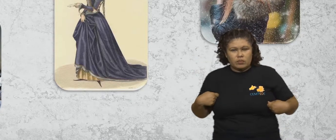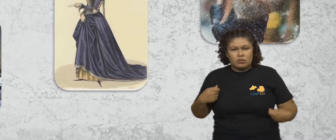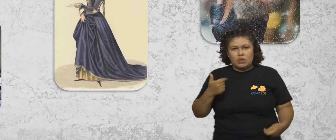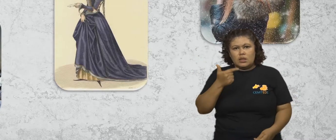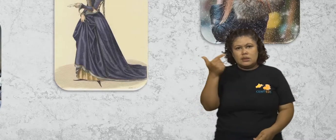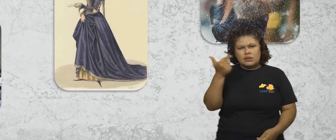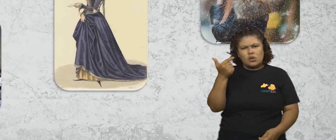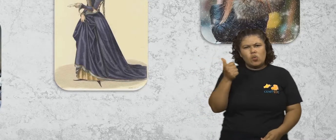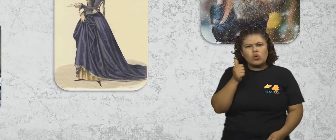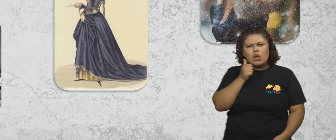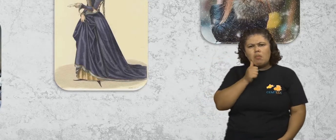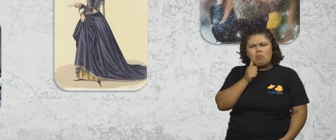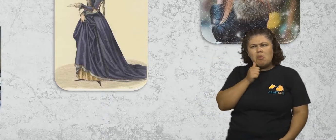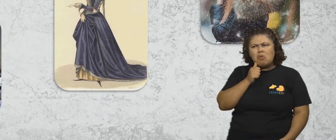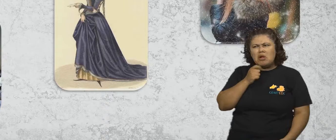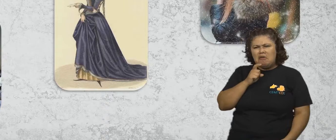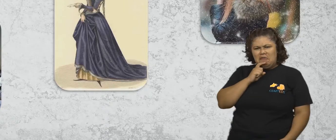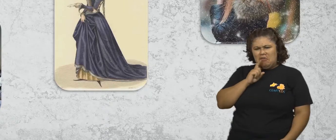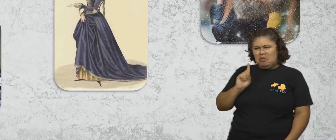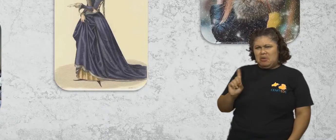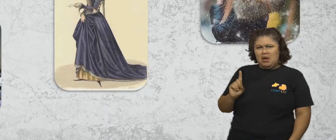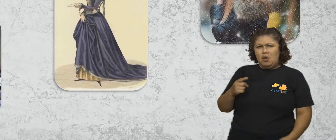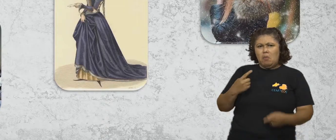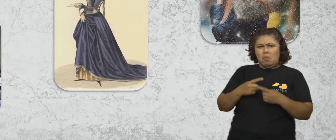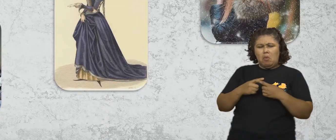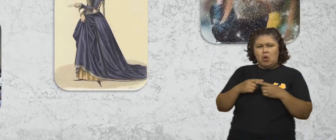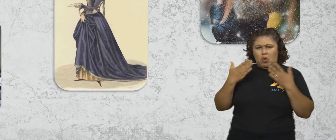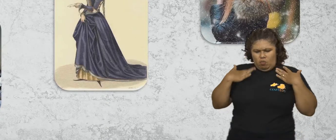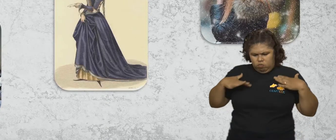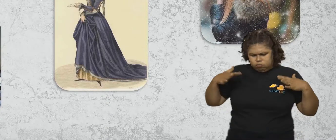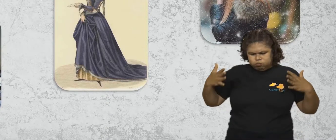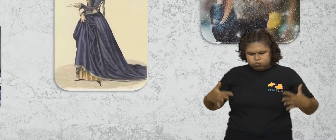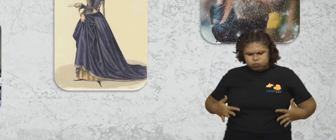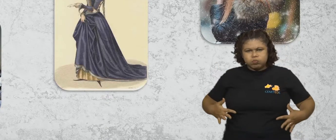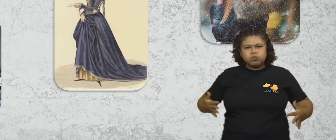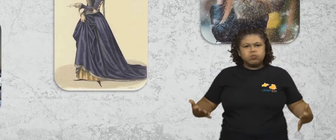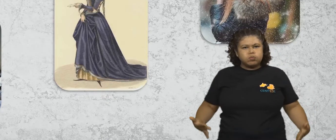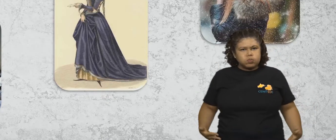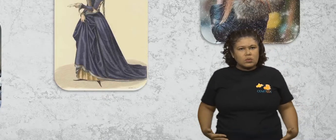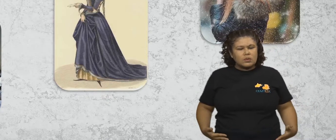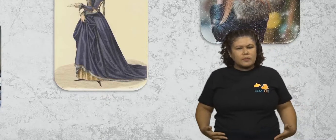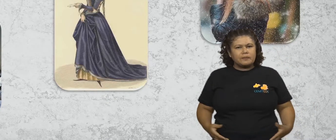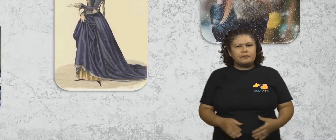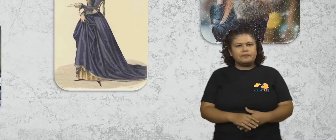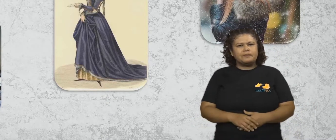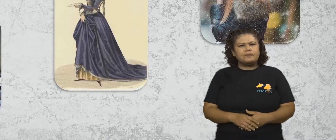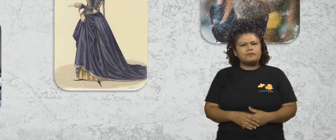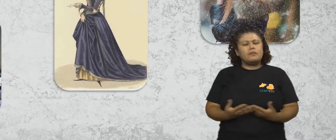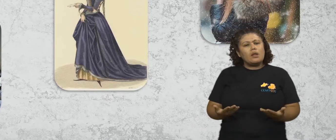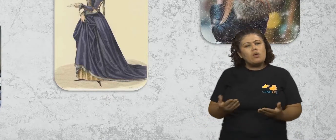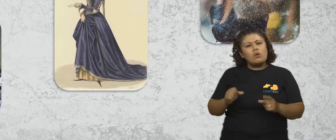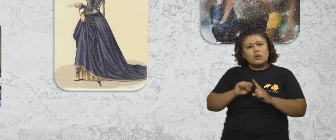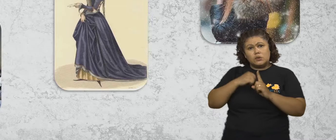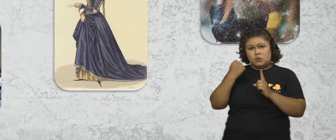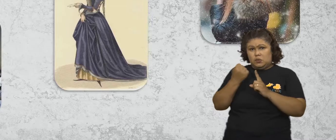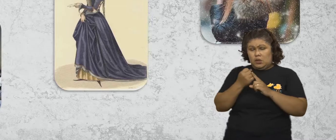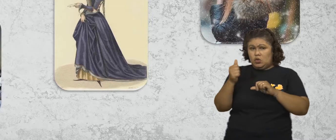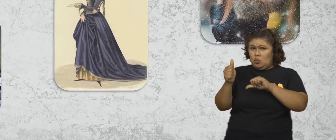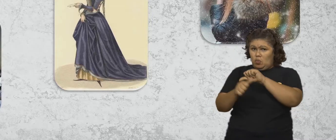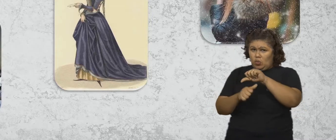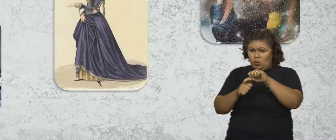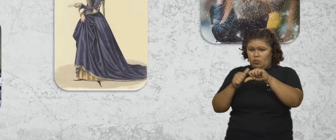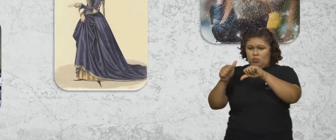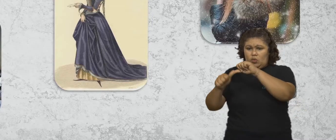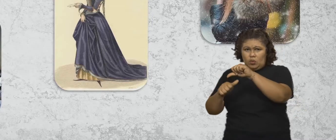sentir tanto frio, pois a roupa era bastante volumosa, com muito tecido. A sociedade já tinha mudado e evoluído bastante. Tinha mudado